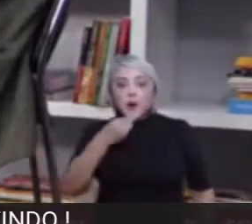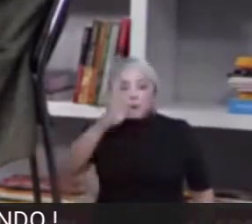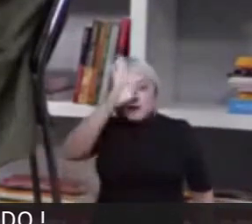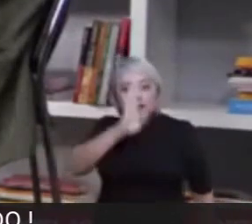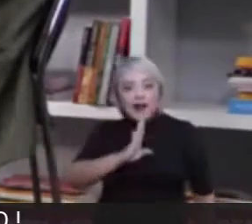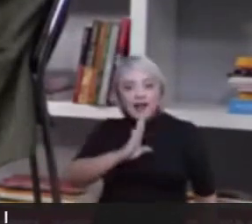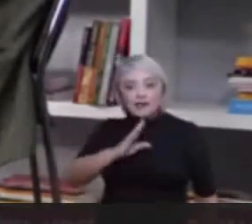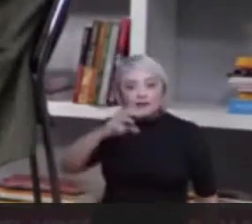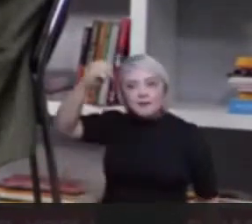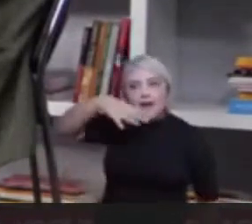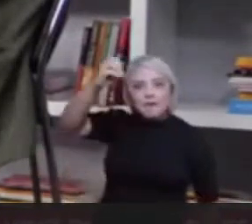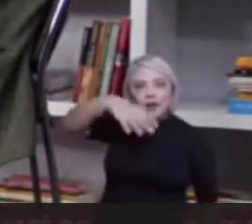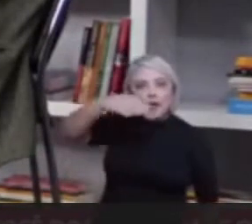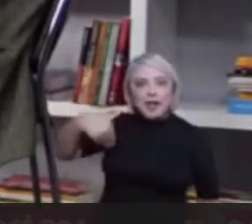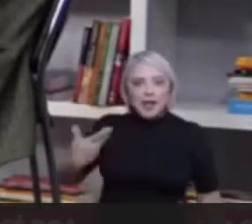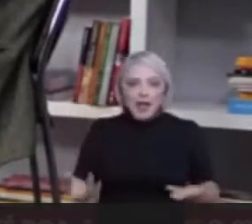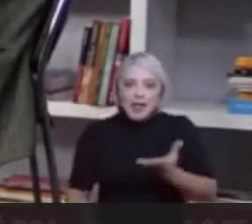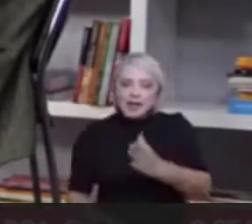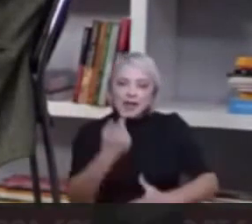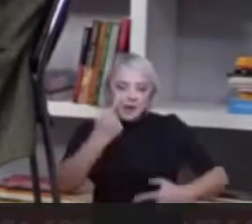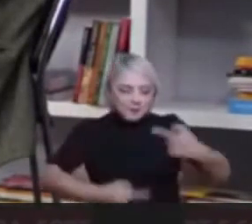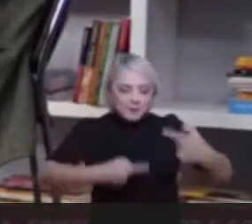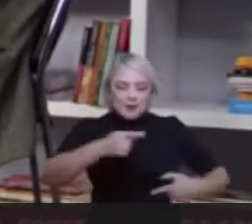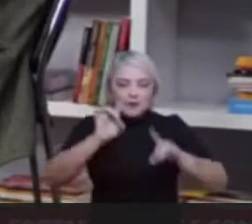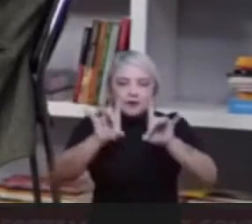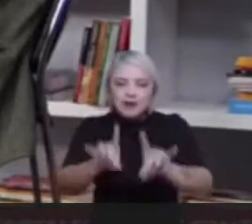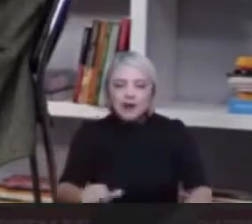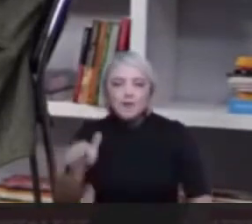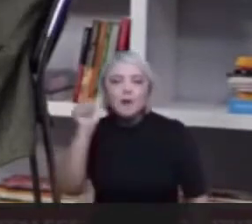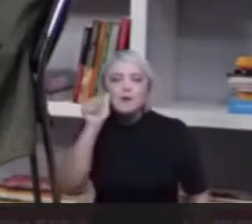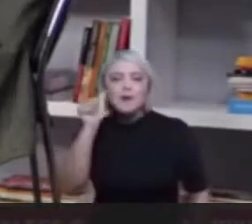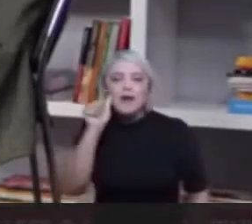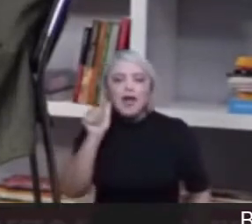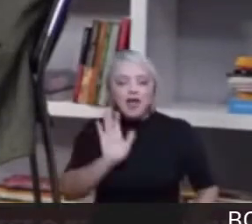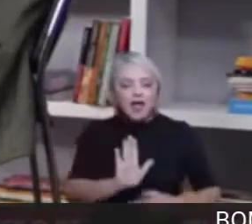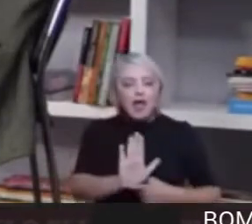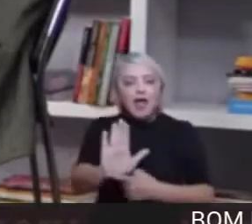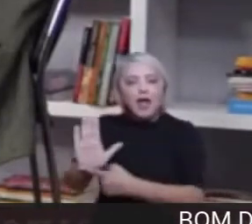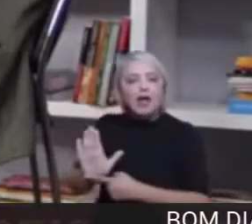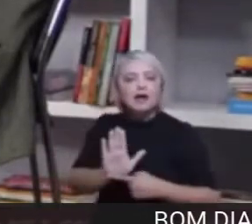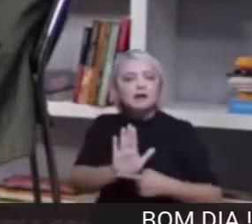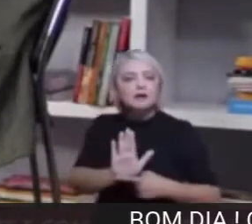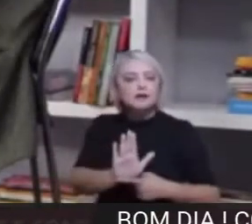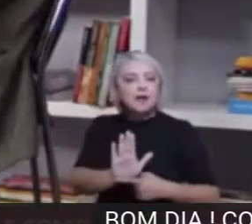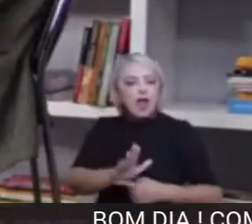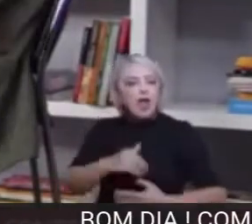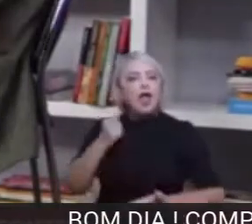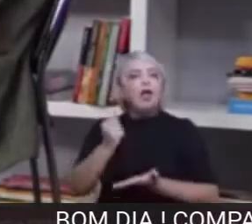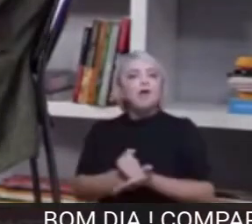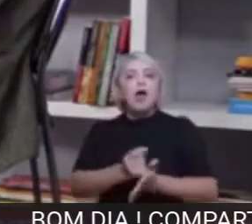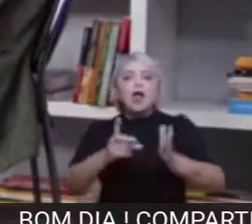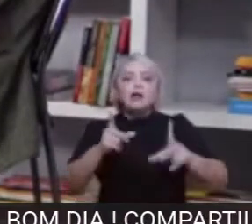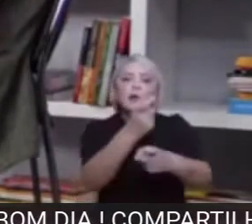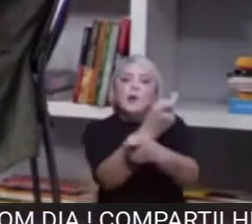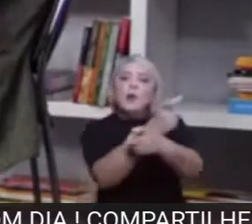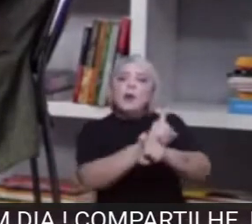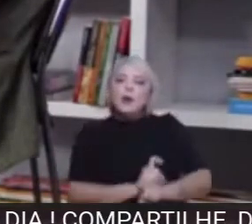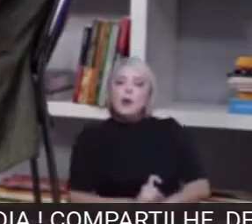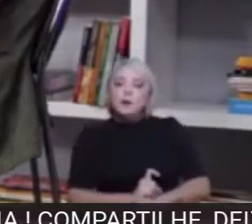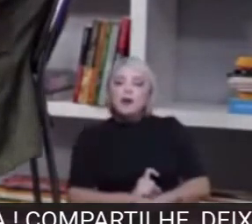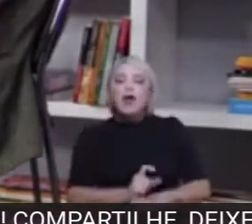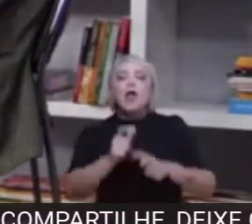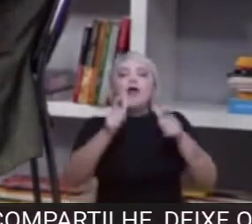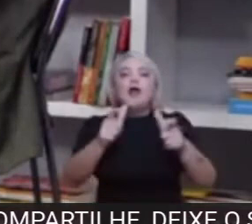seja, criar políticas especiais para a mulher, ajudar a marcar a terra dos quilombolas, ajudar a fazer